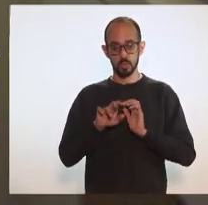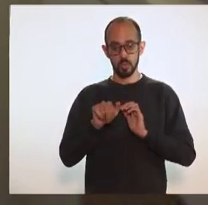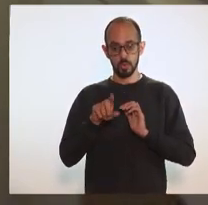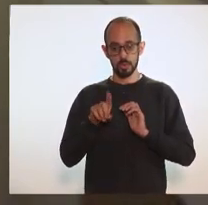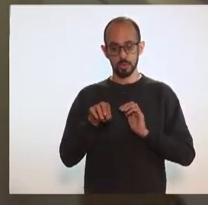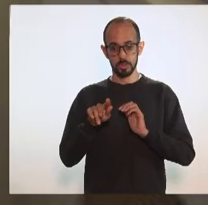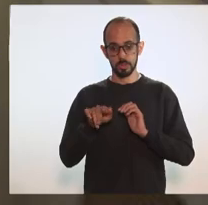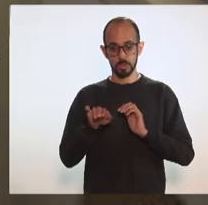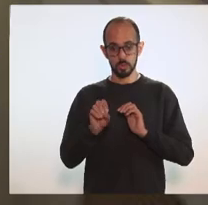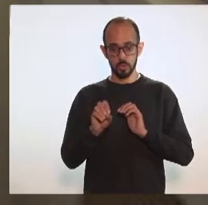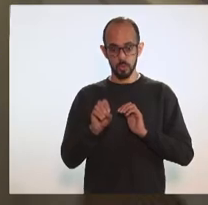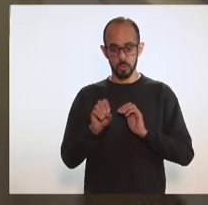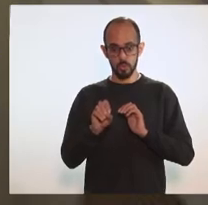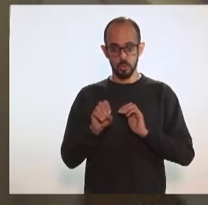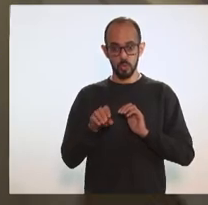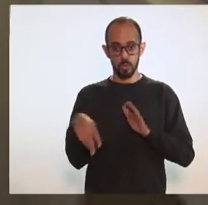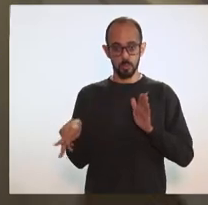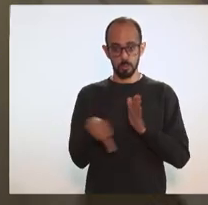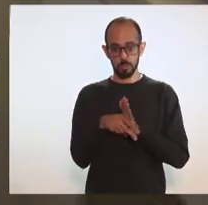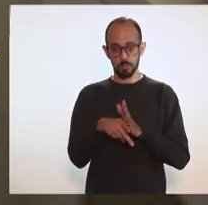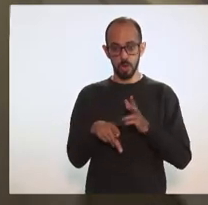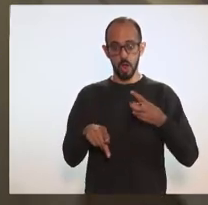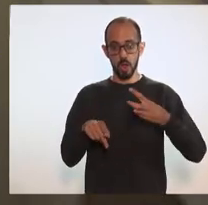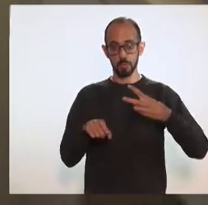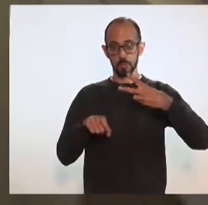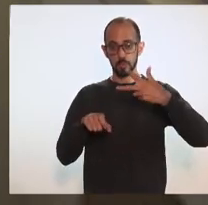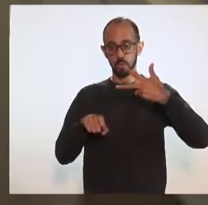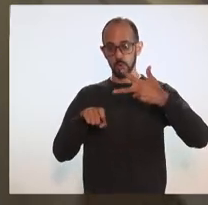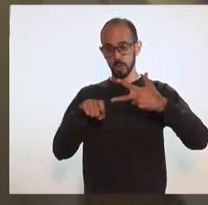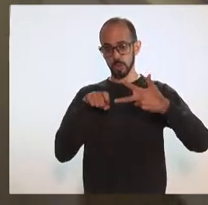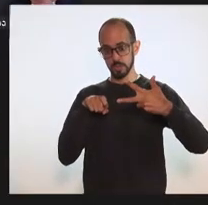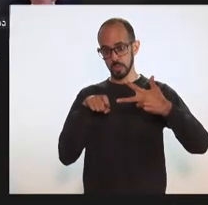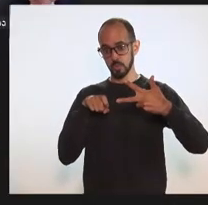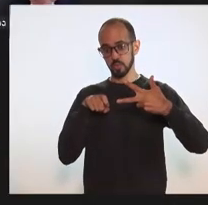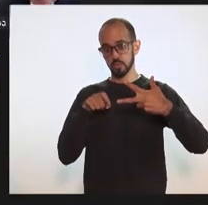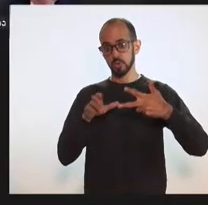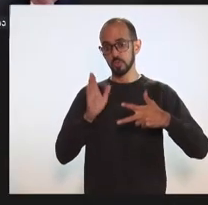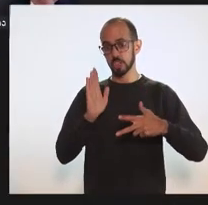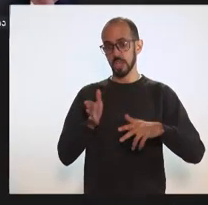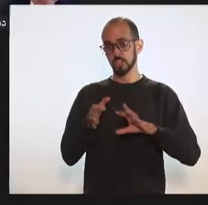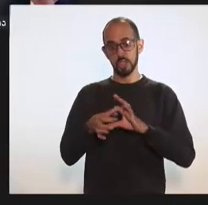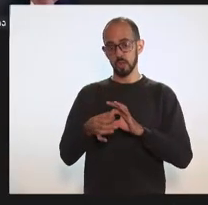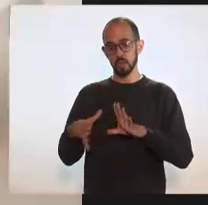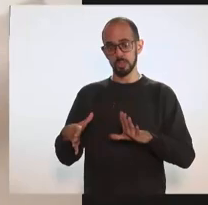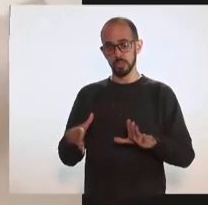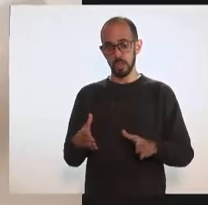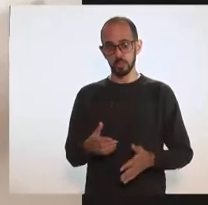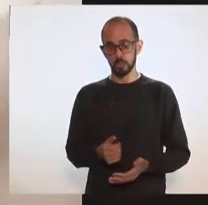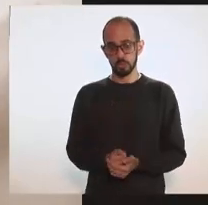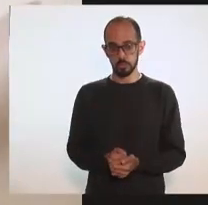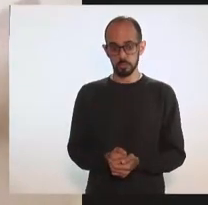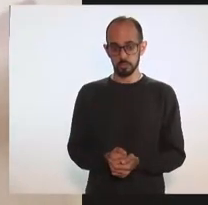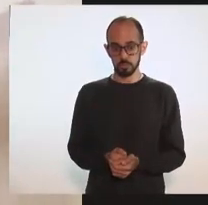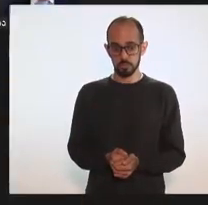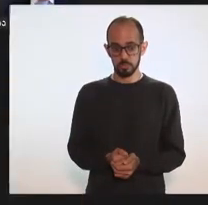próprio executivo Já tinha tentado agora ele Beta é realmente Pátio eu posso dar uma contribuição Luiz não